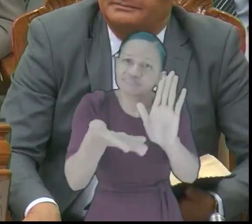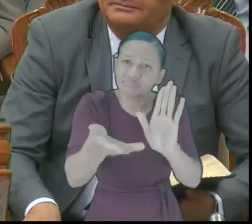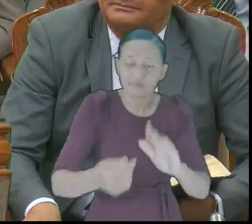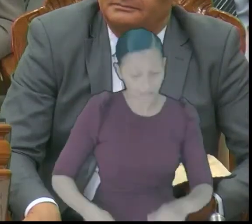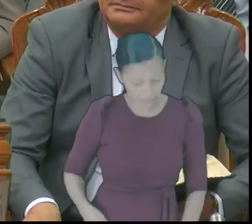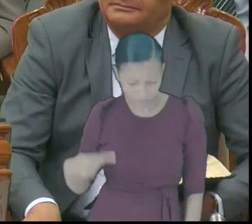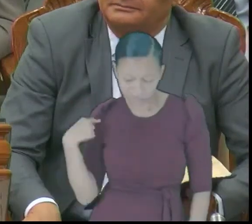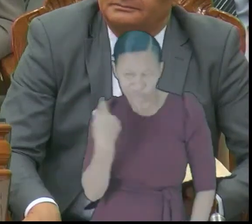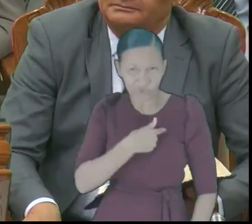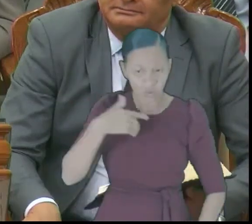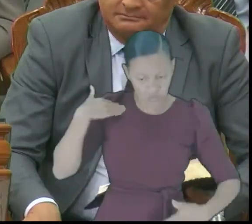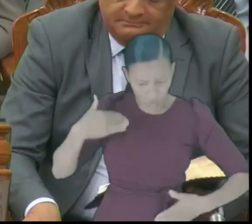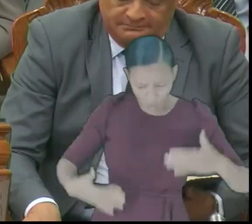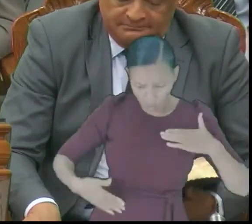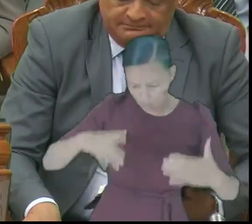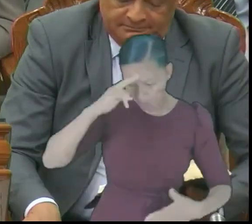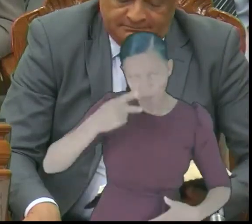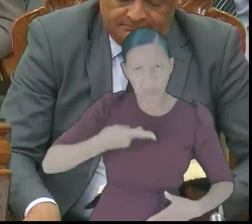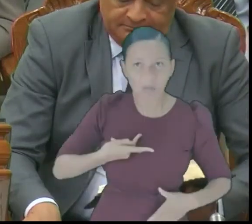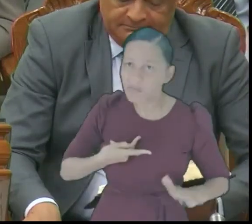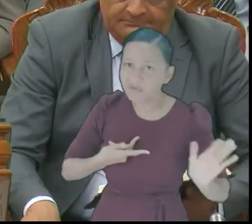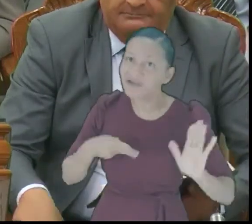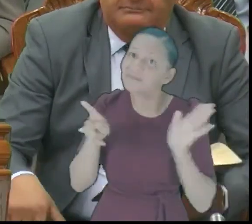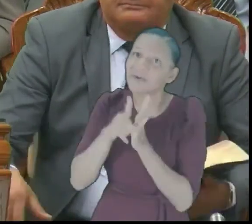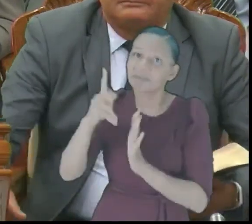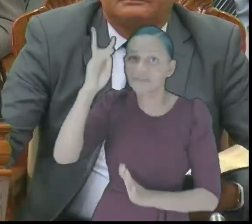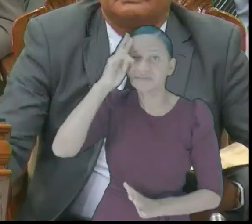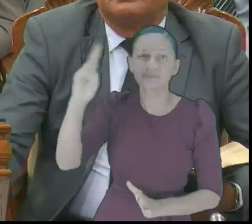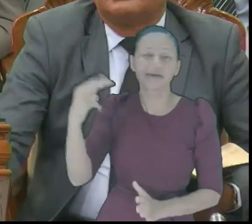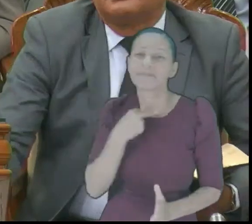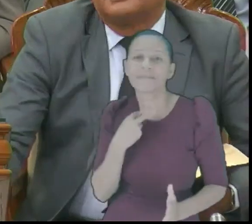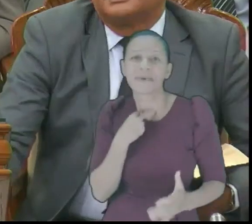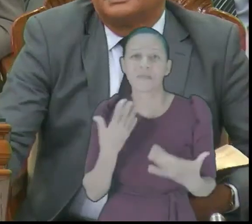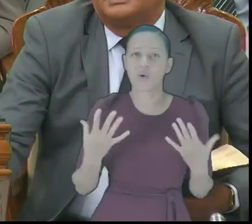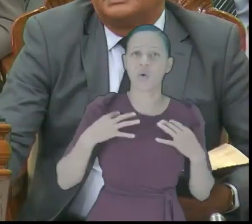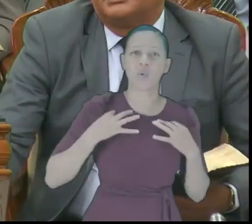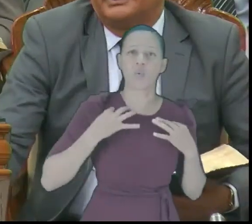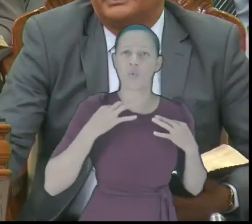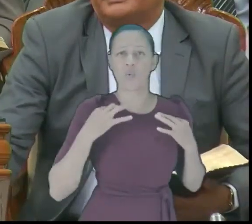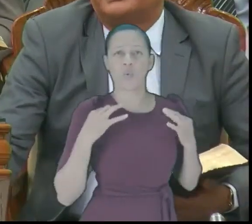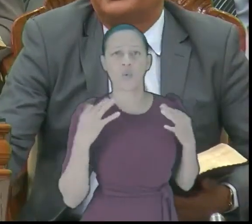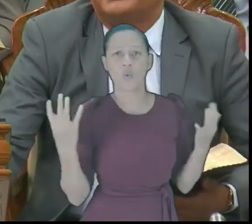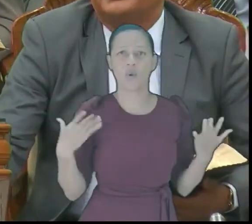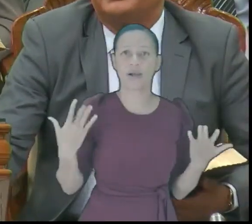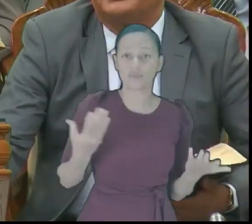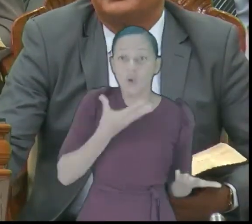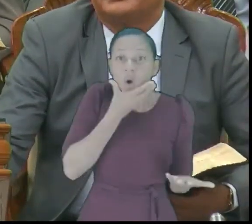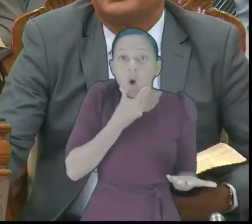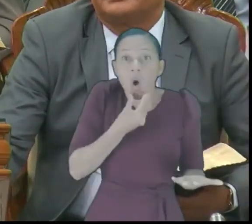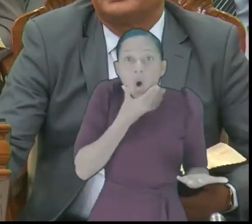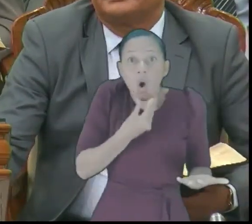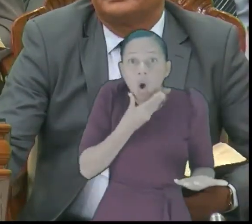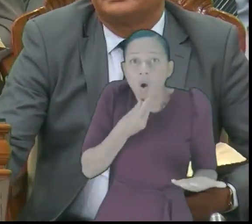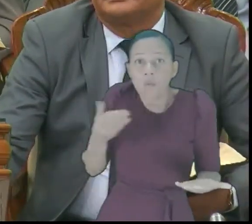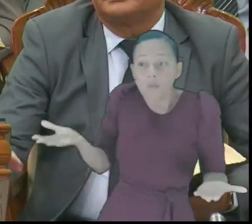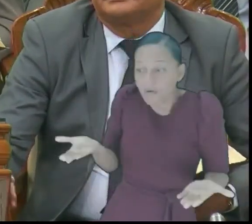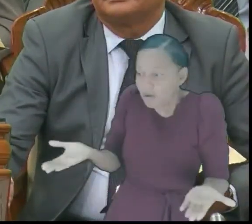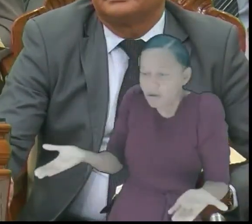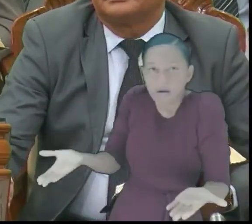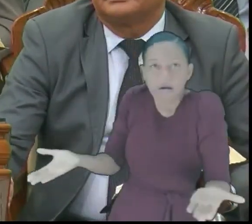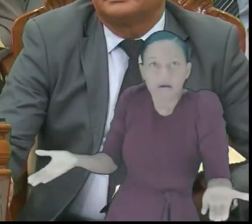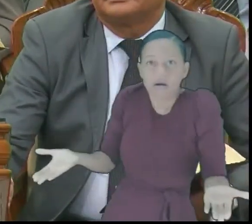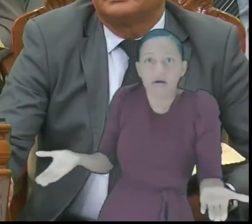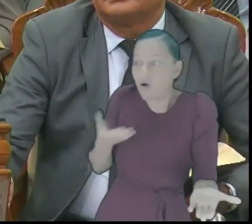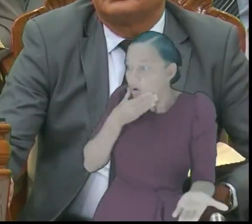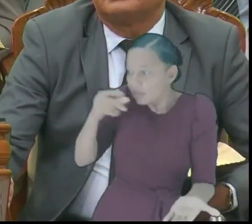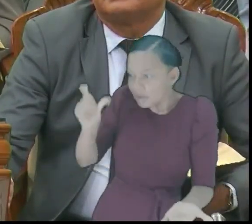Nosso corpo não pertence a Deus. Eu não posso, irmão, vestir. Tem rapazes agora, irmão, que estão,